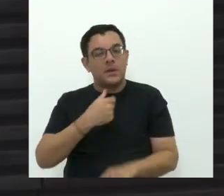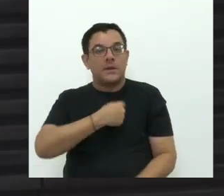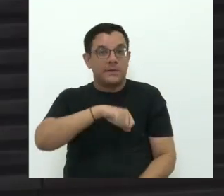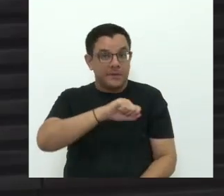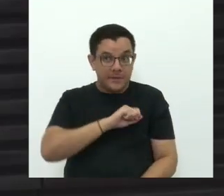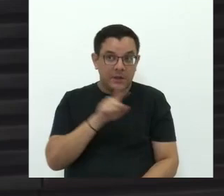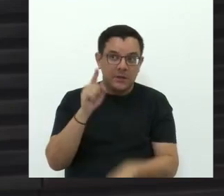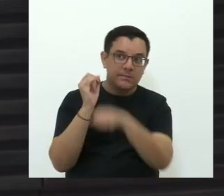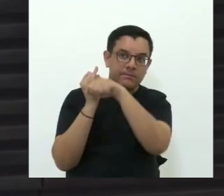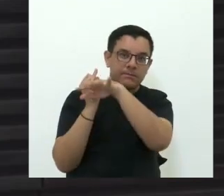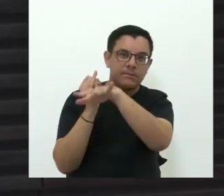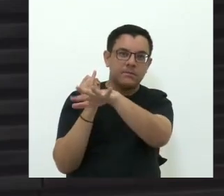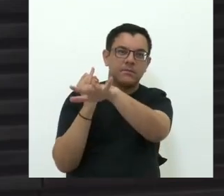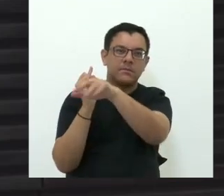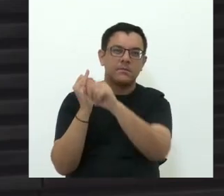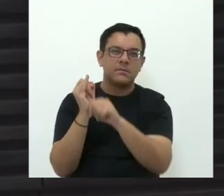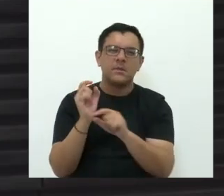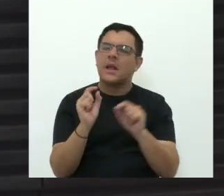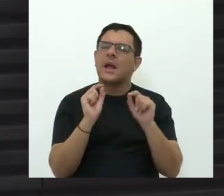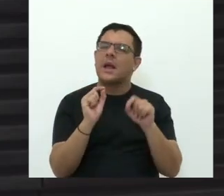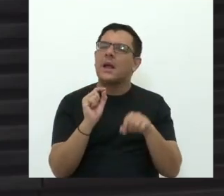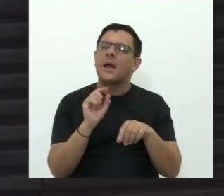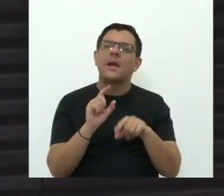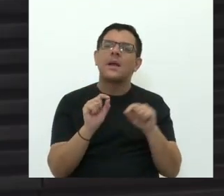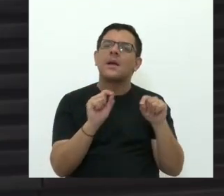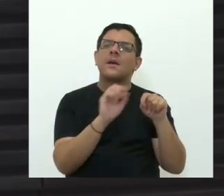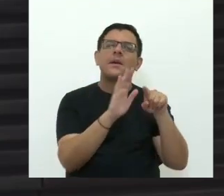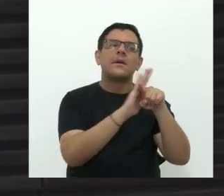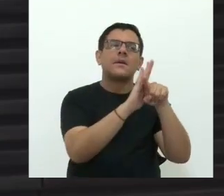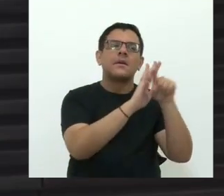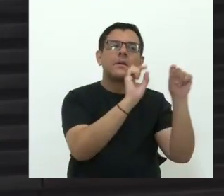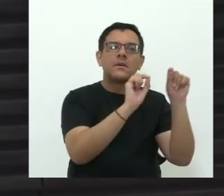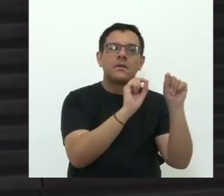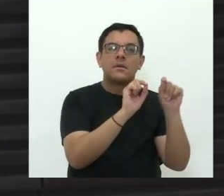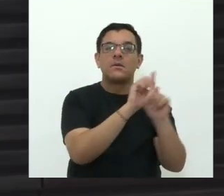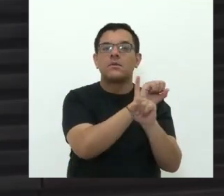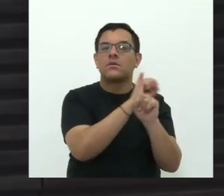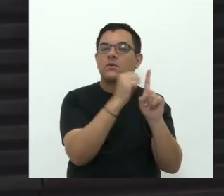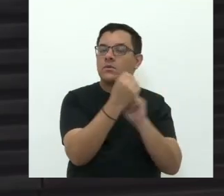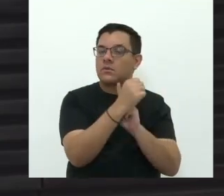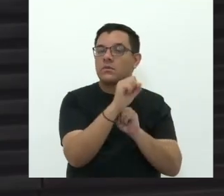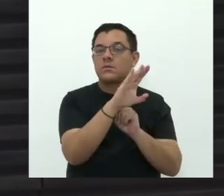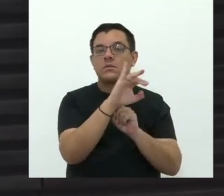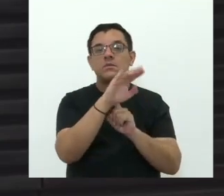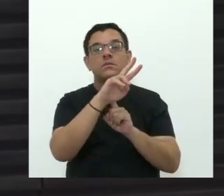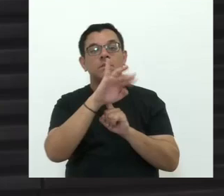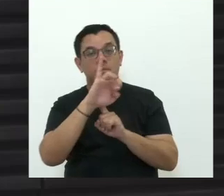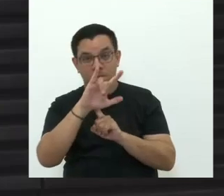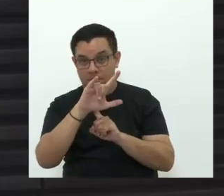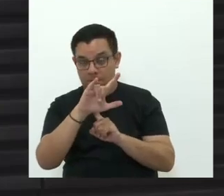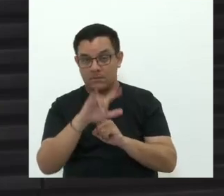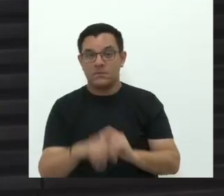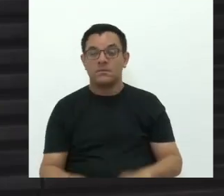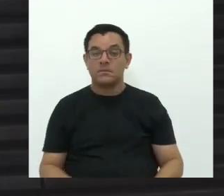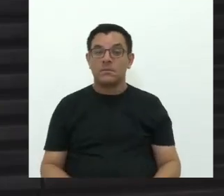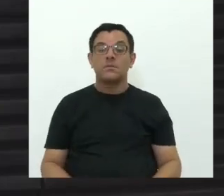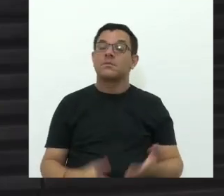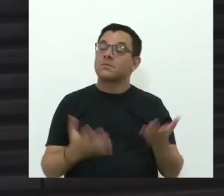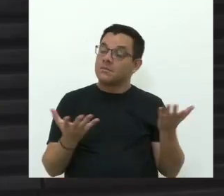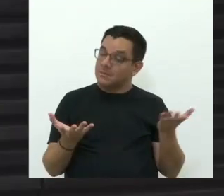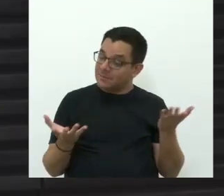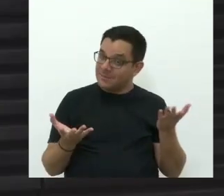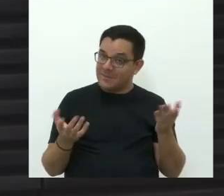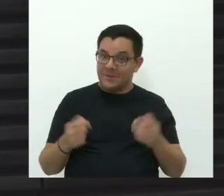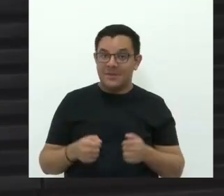imprensa quem são essas agências de verificação sociedade civil portanto aqui pra gente fechar